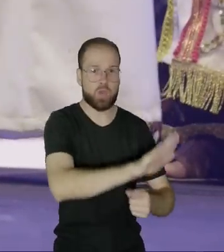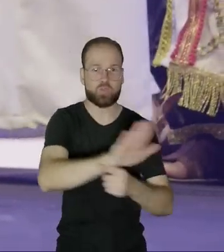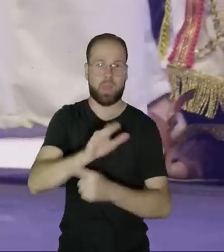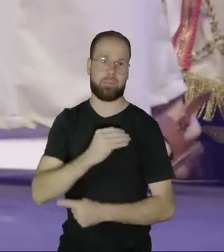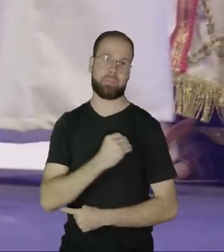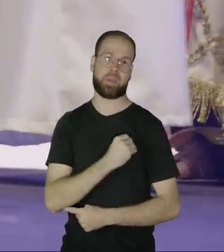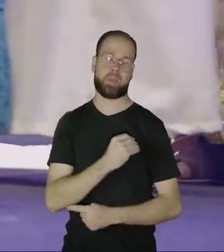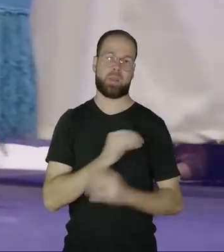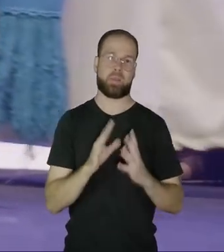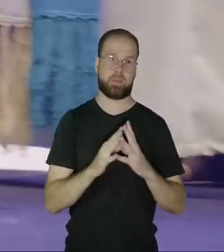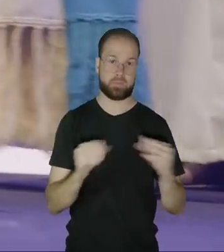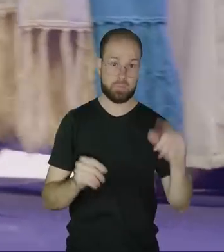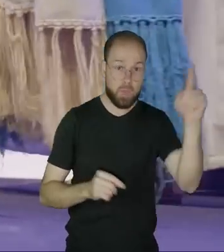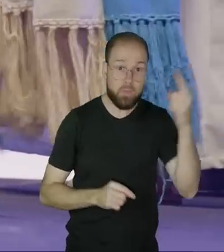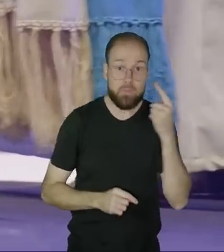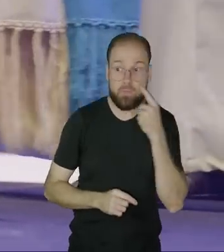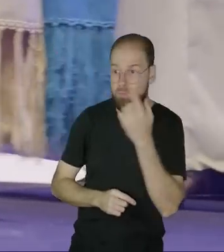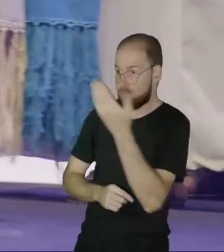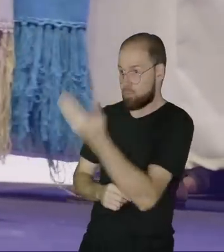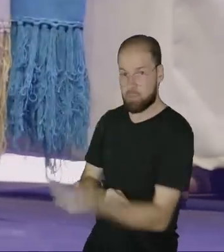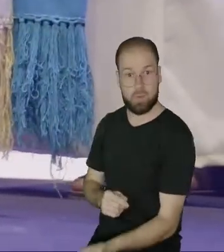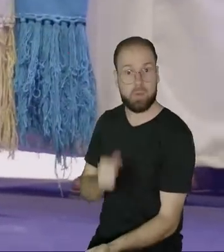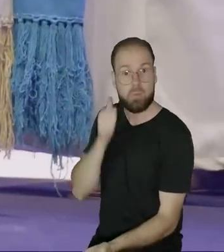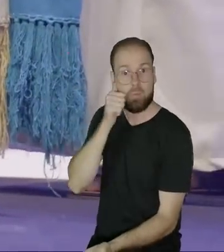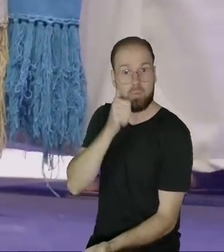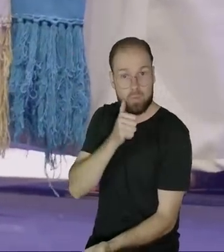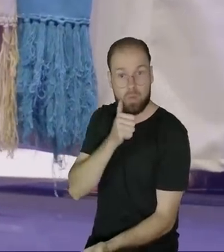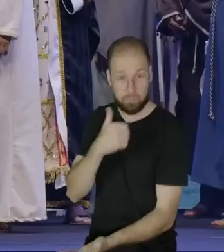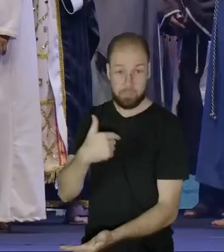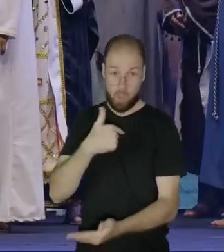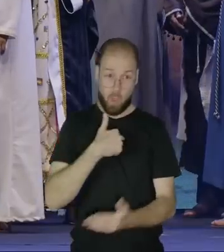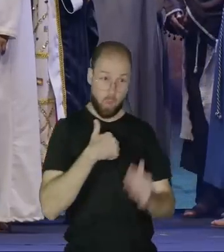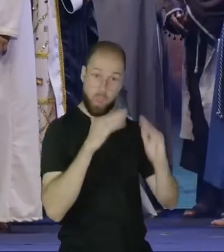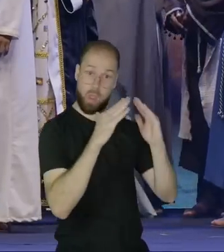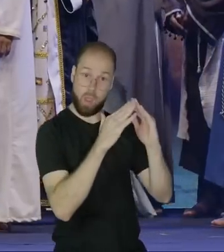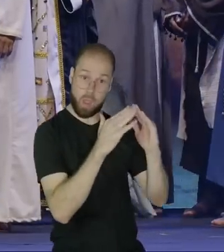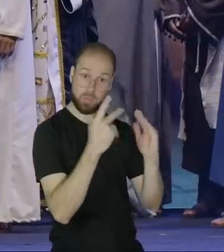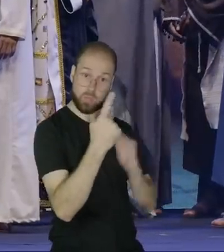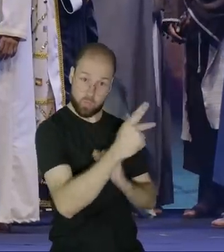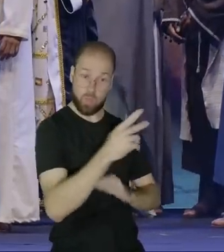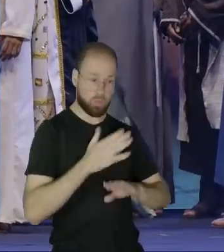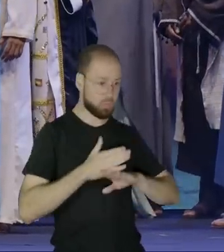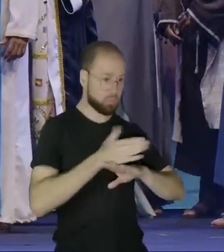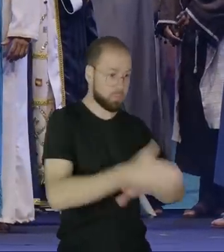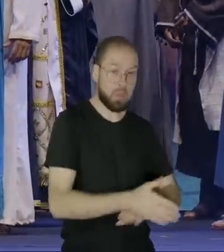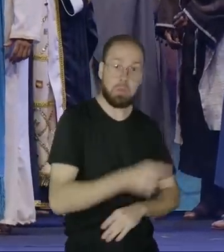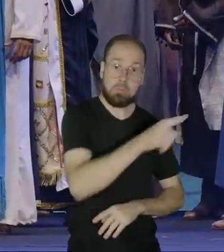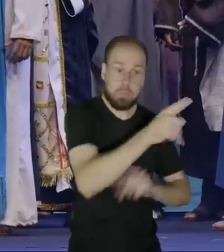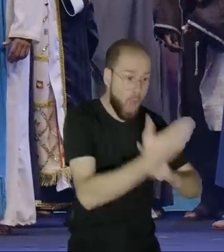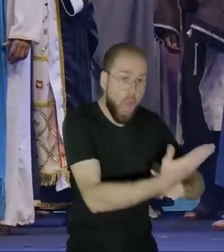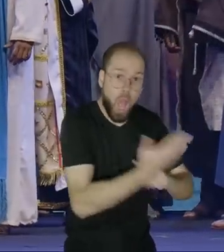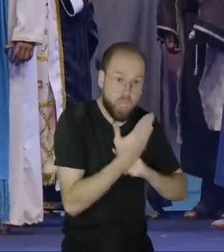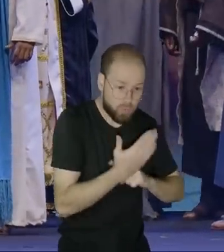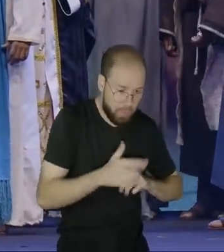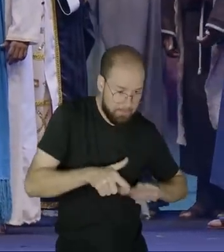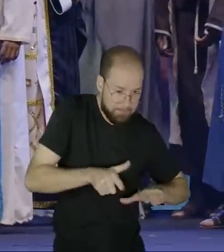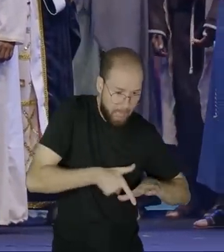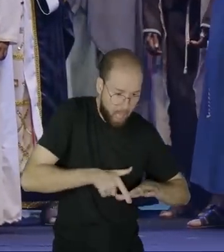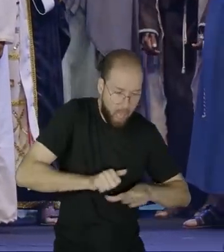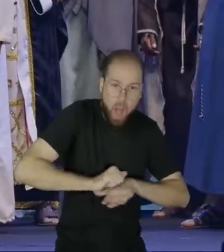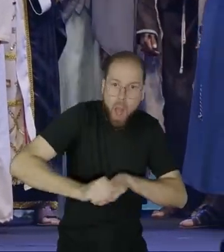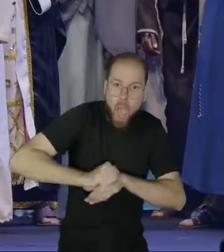Tu vês essa mulher? Entrei em tua casa e não me destes água para os pés. Mas